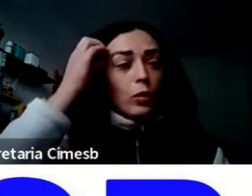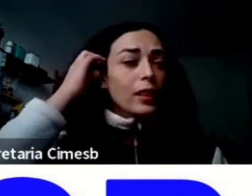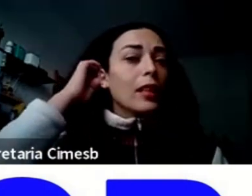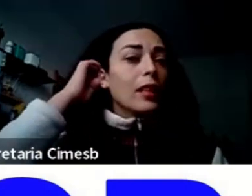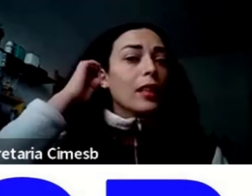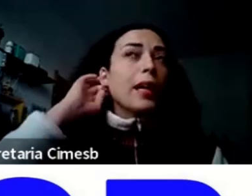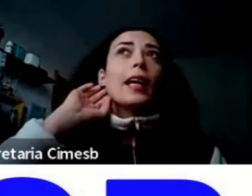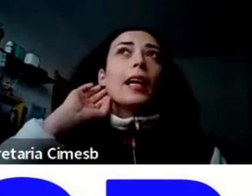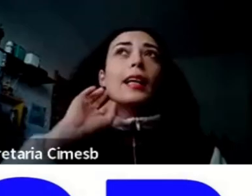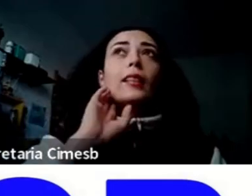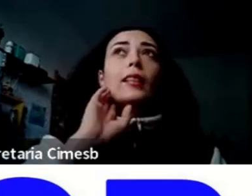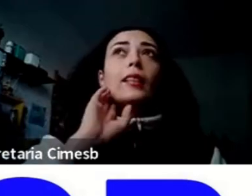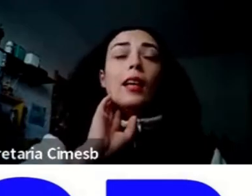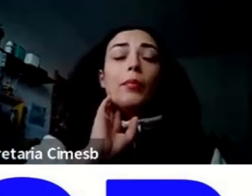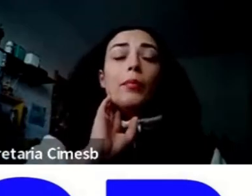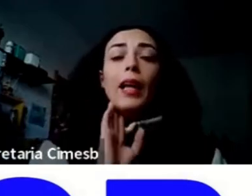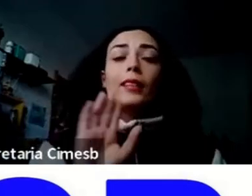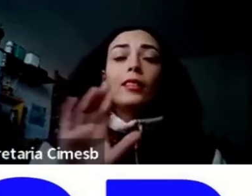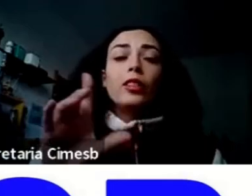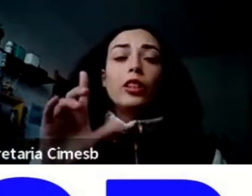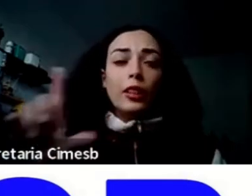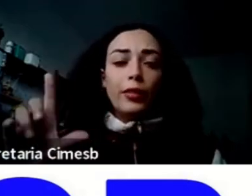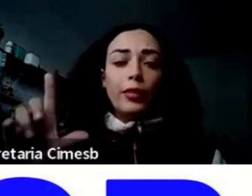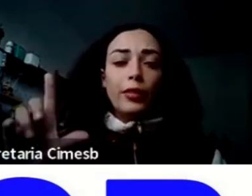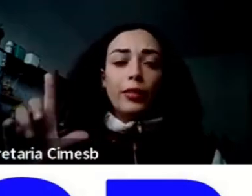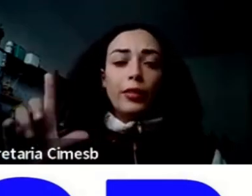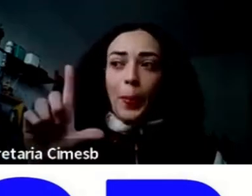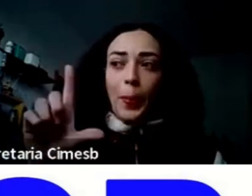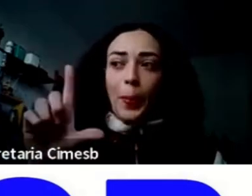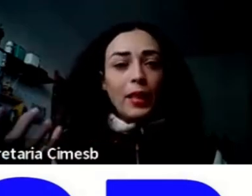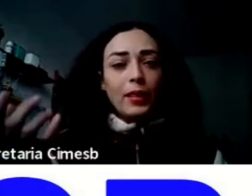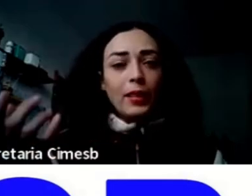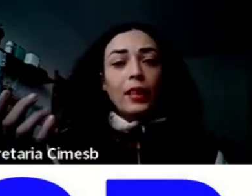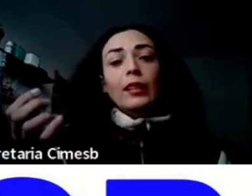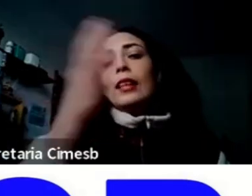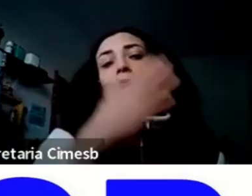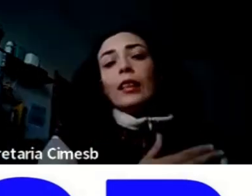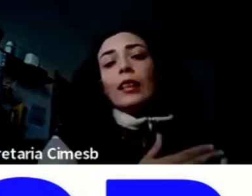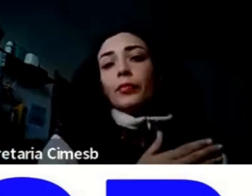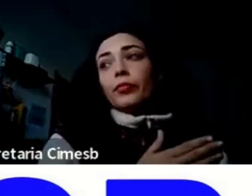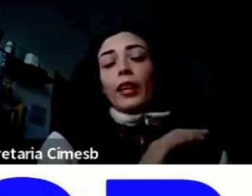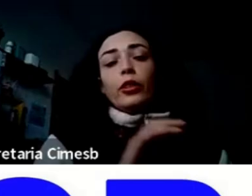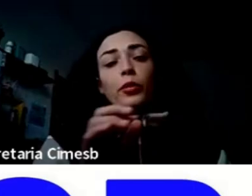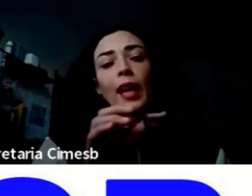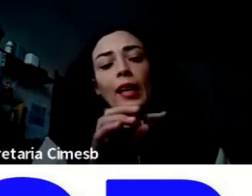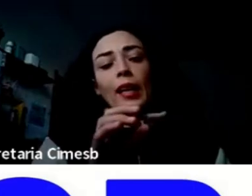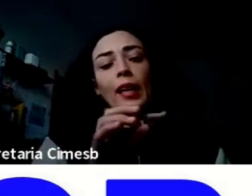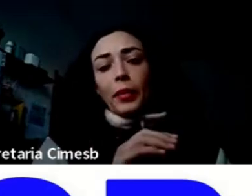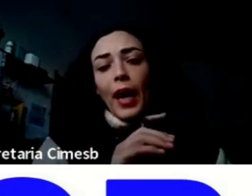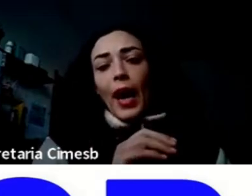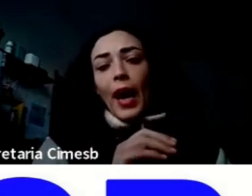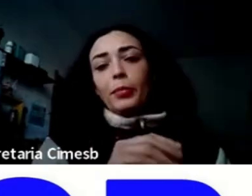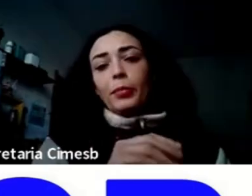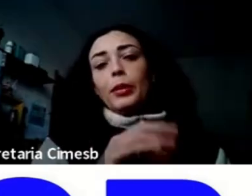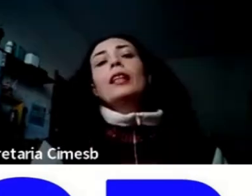minhas lutas também é que tenha placas de identificação em Libras. Se tem em diversos lugares